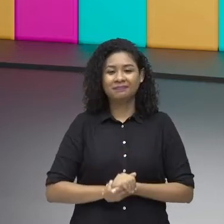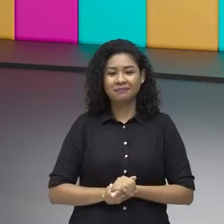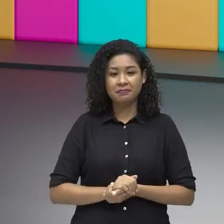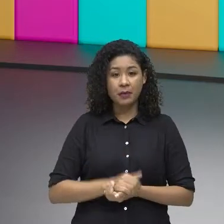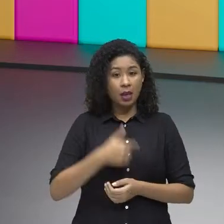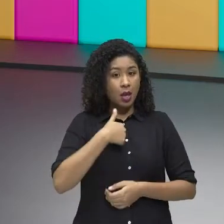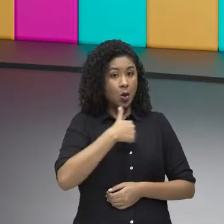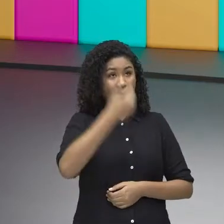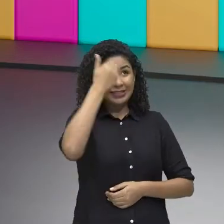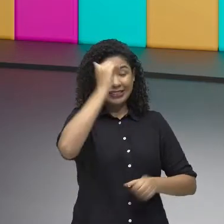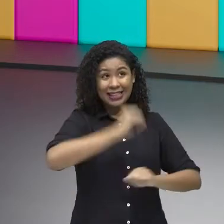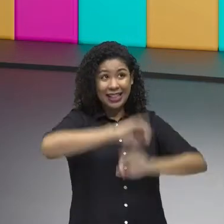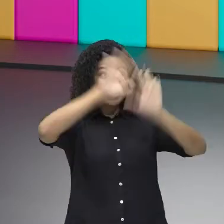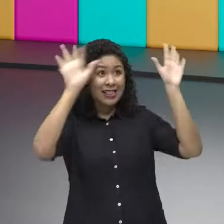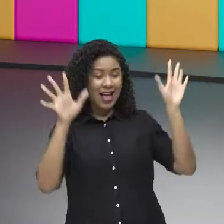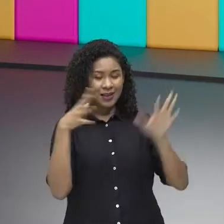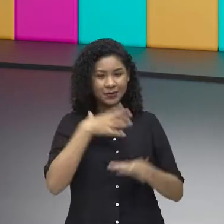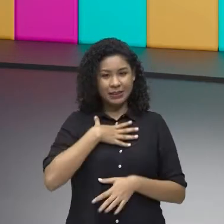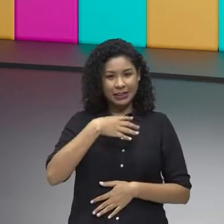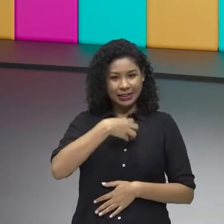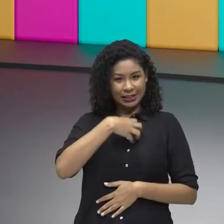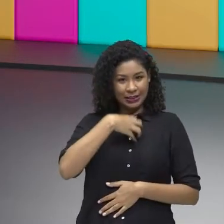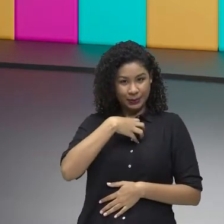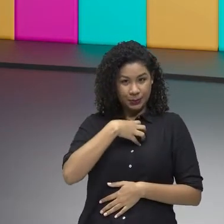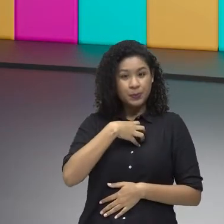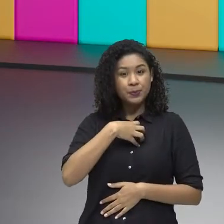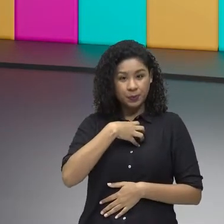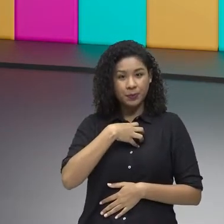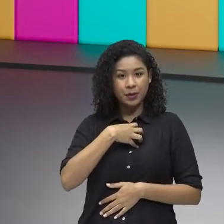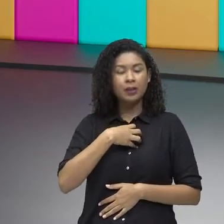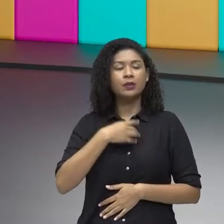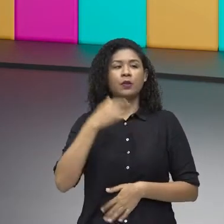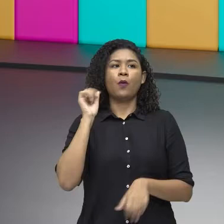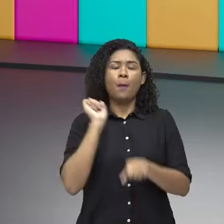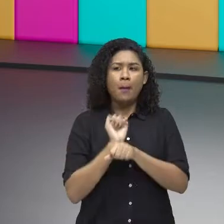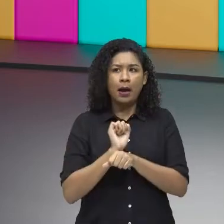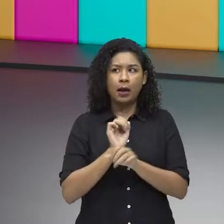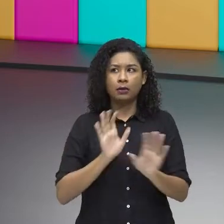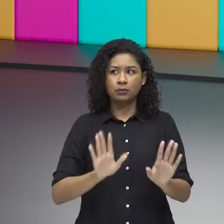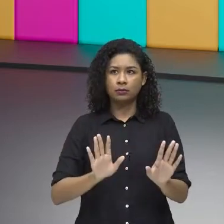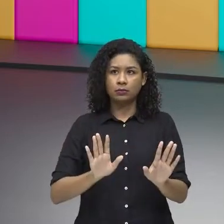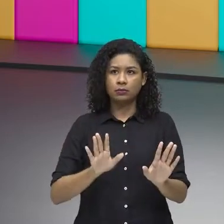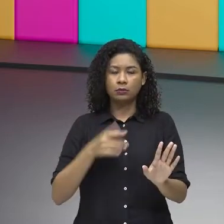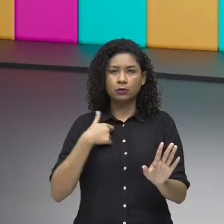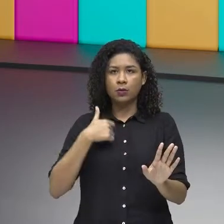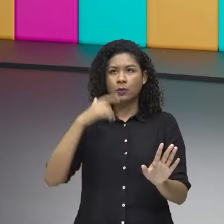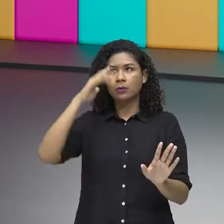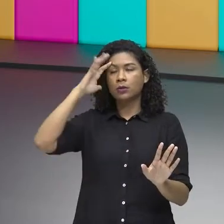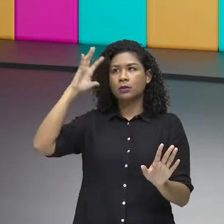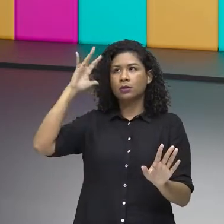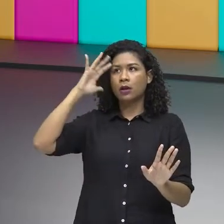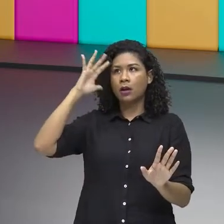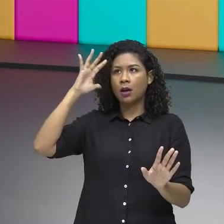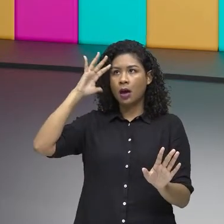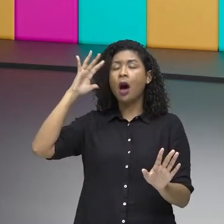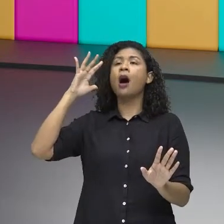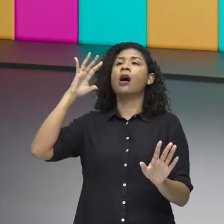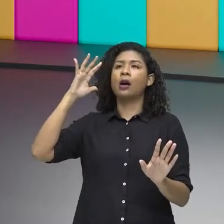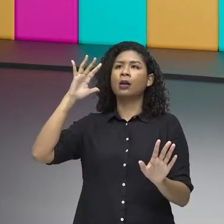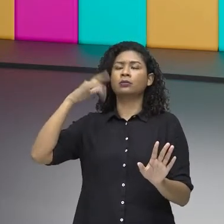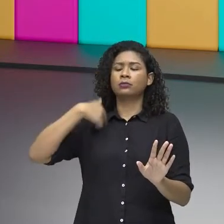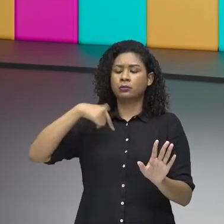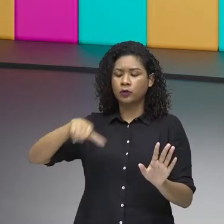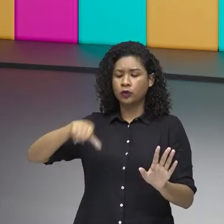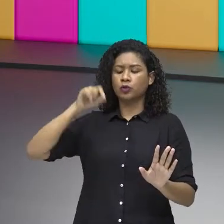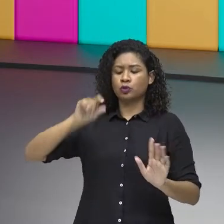que eu estou sentindo, paro, penso, e aí eu vou dizer, agora sim, a partir do que eu conseguir refletir, né, eu vou tomar essa